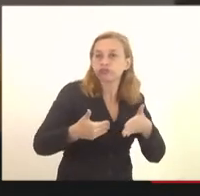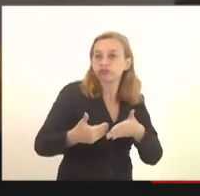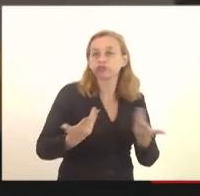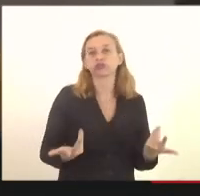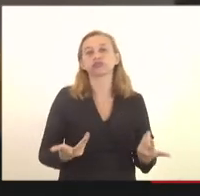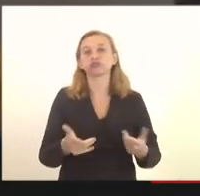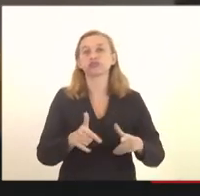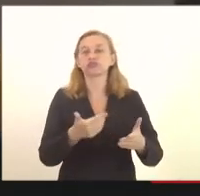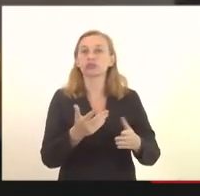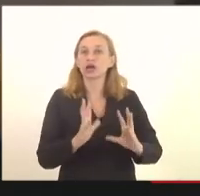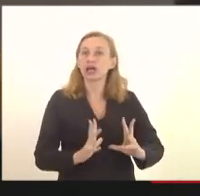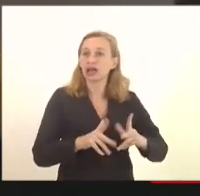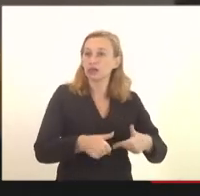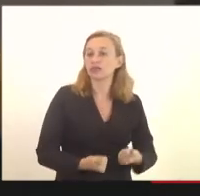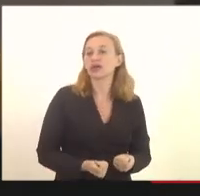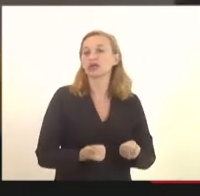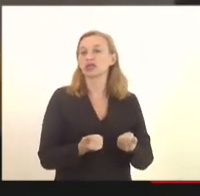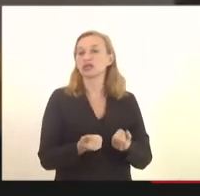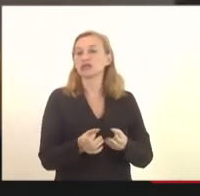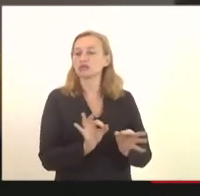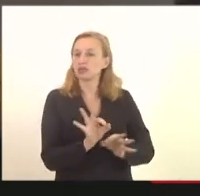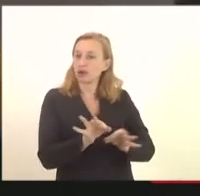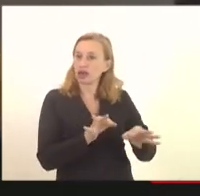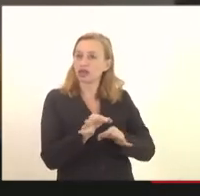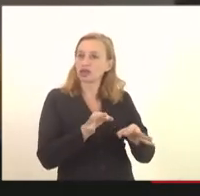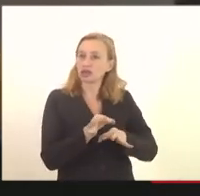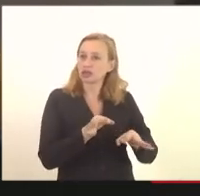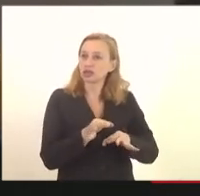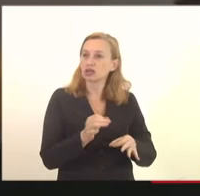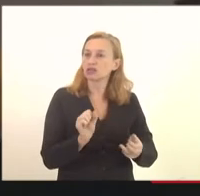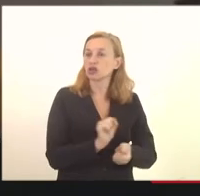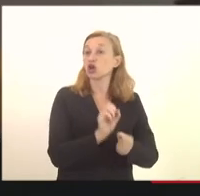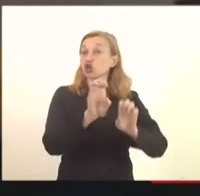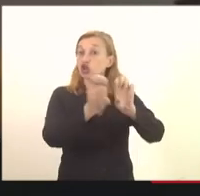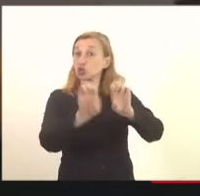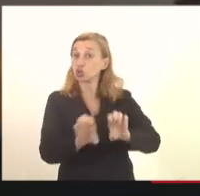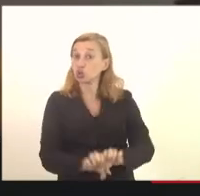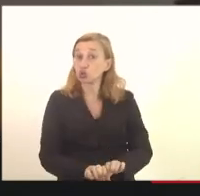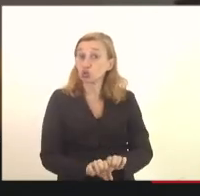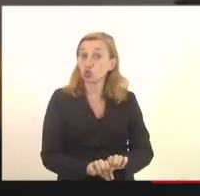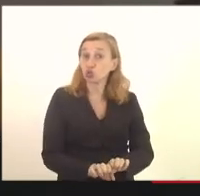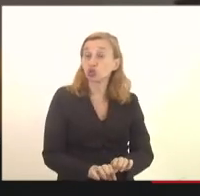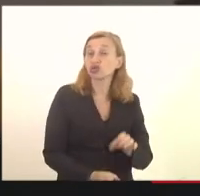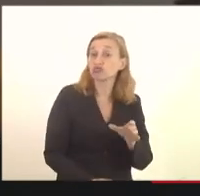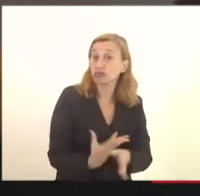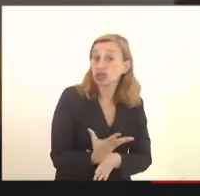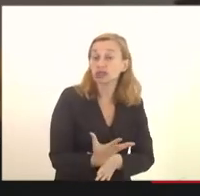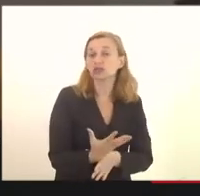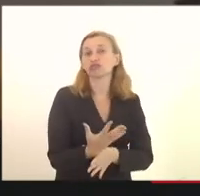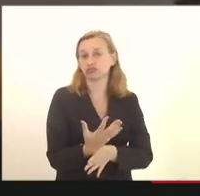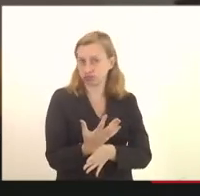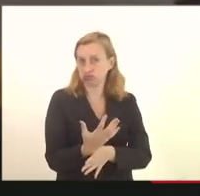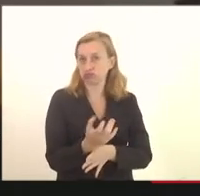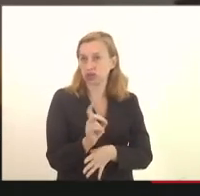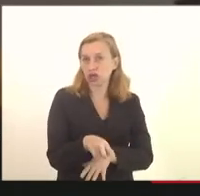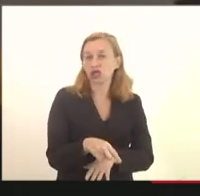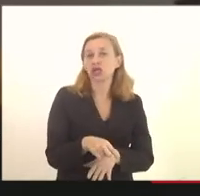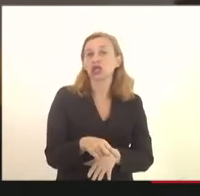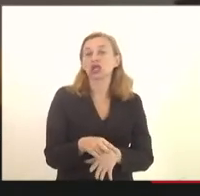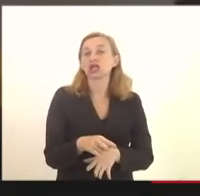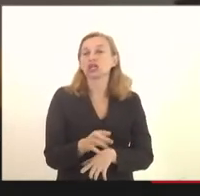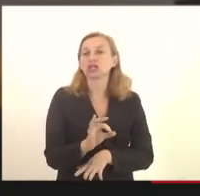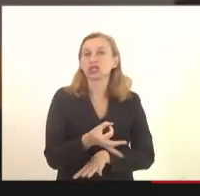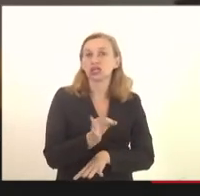Tartaruga Verde e que basicamente pagou pela estrutura de, né, instalação daquela estrutura, infraestrutura de produção, tornou